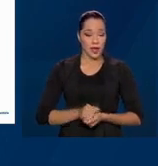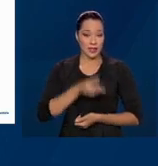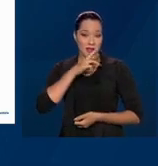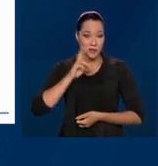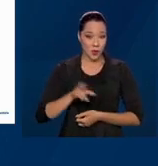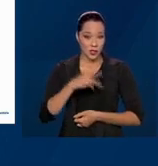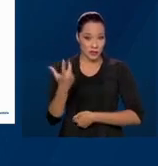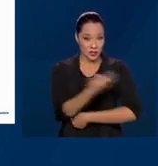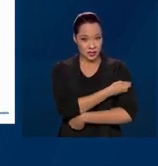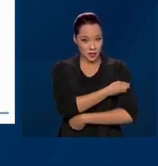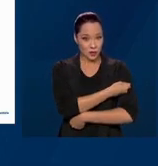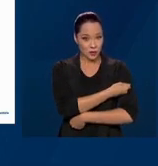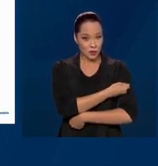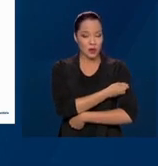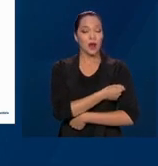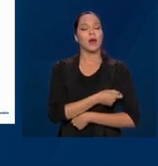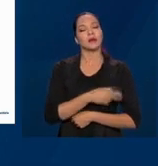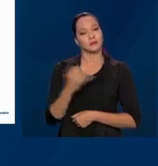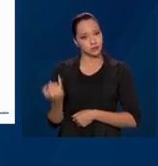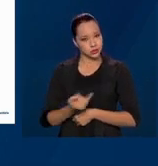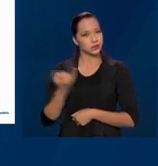é um desfecho importante para a gente.